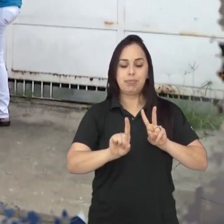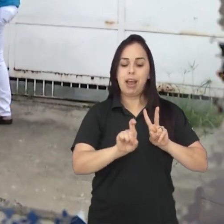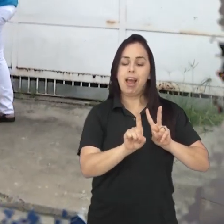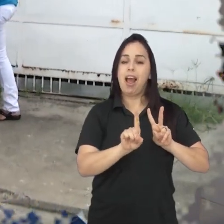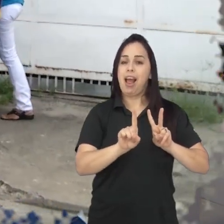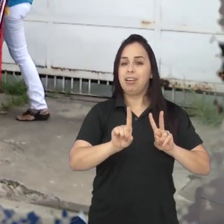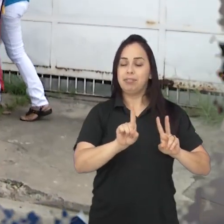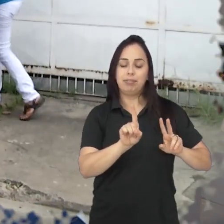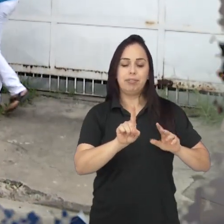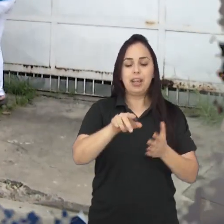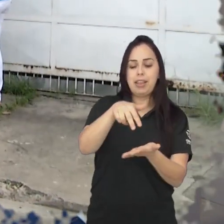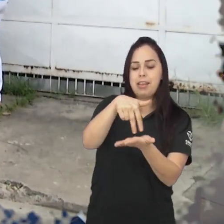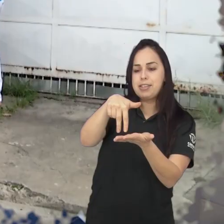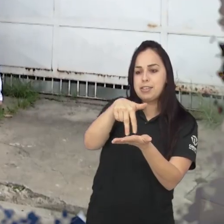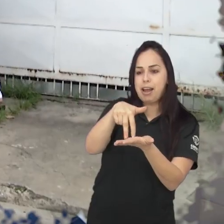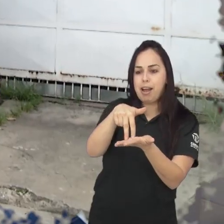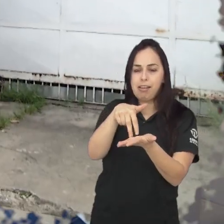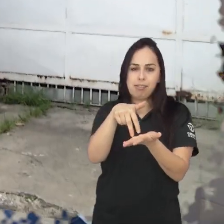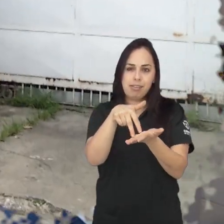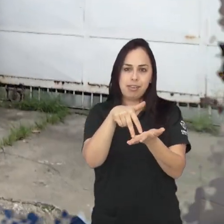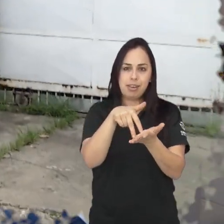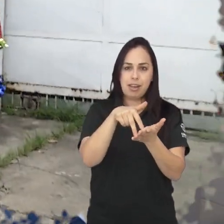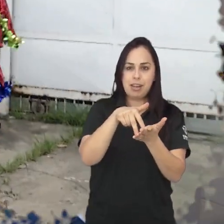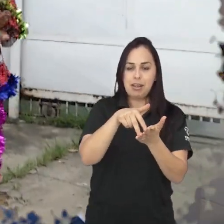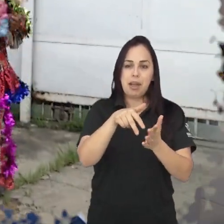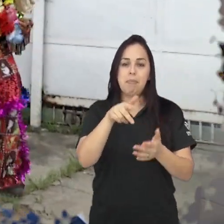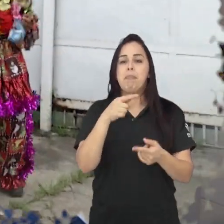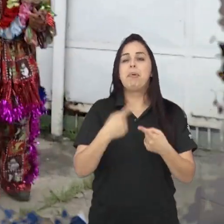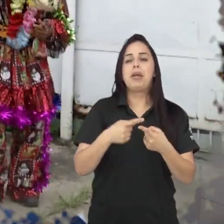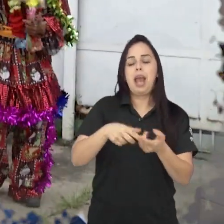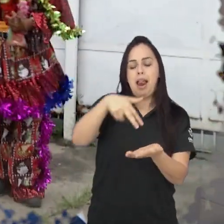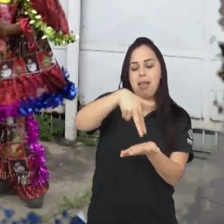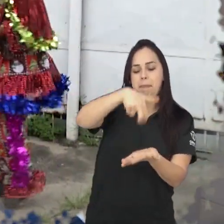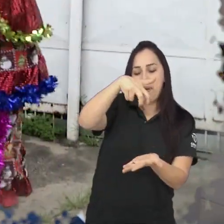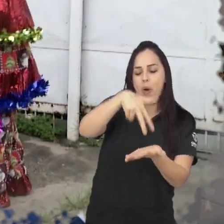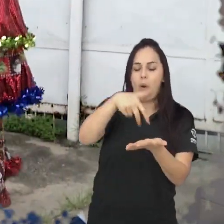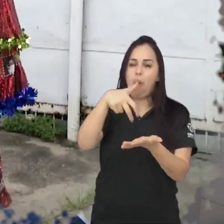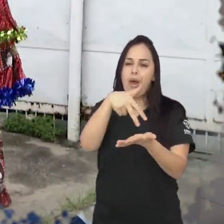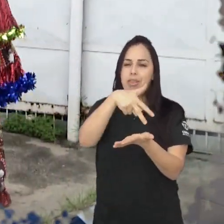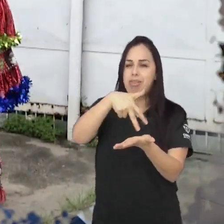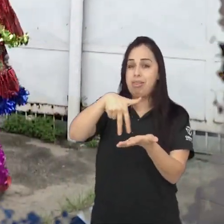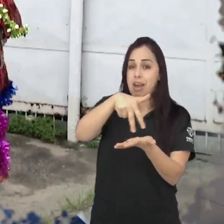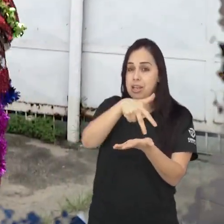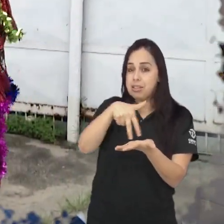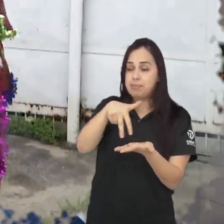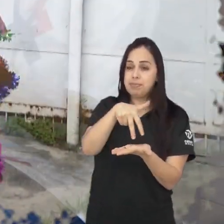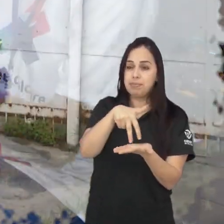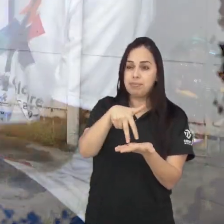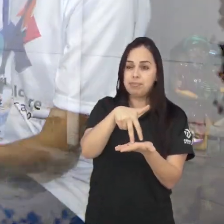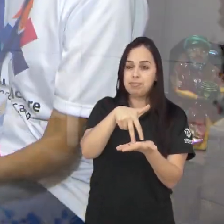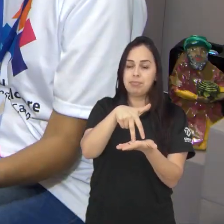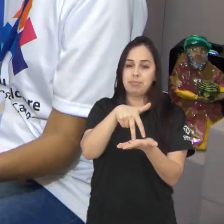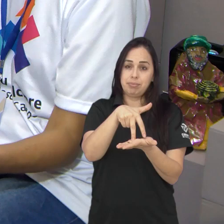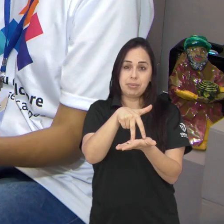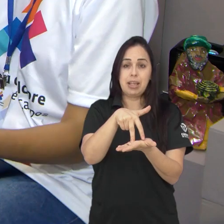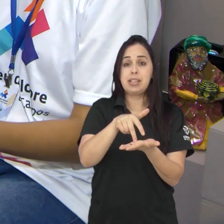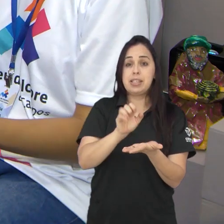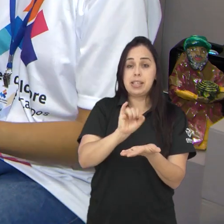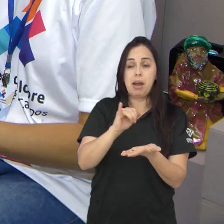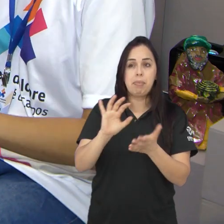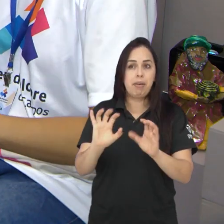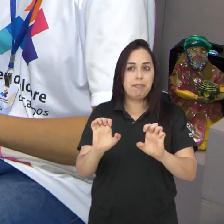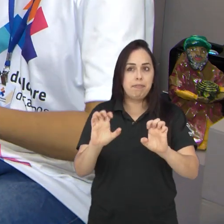Belém. Então ele vai na frente para ele com as brincadeiras, porque ele pula, ele dança. Quando é uma